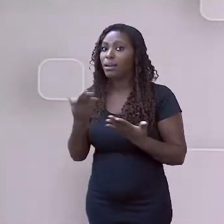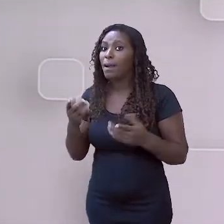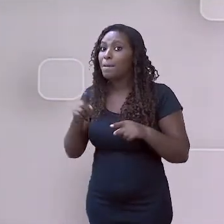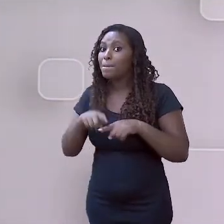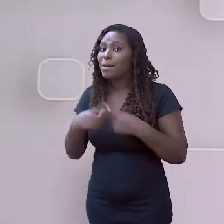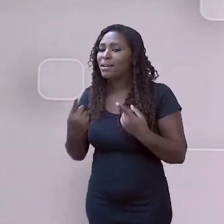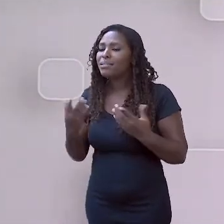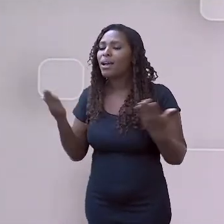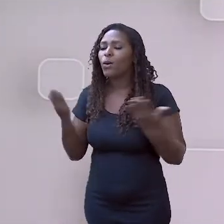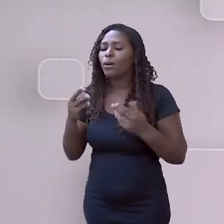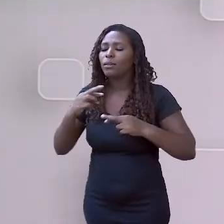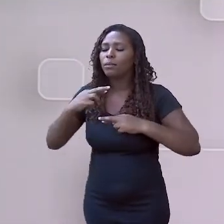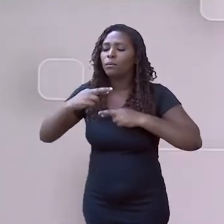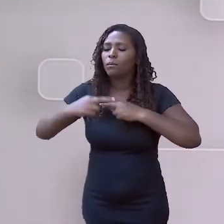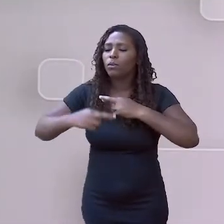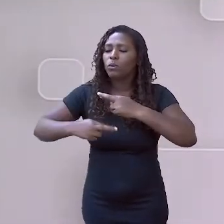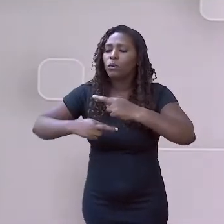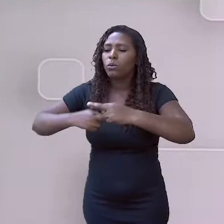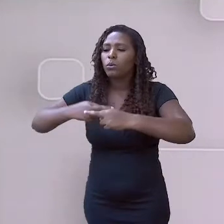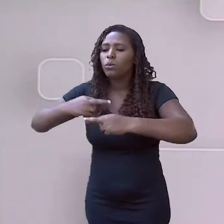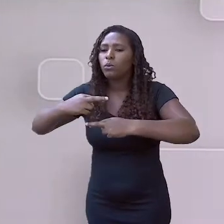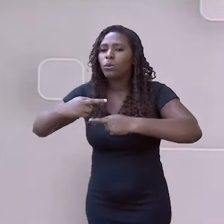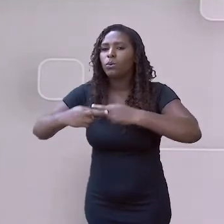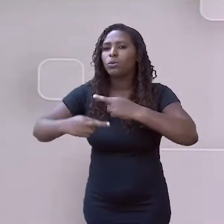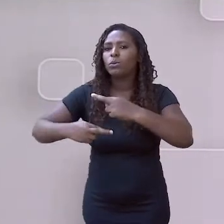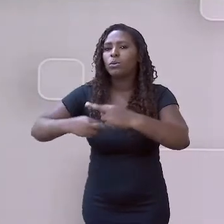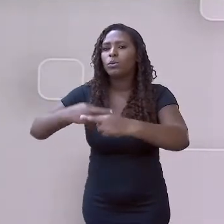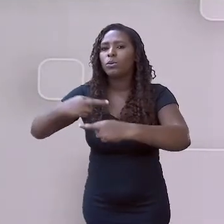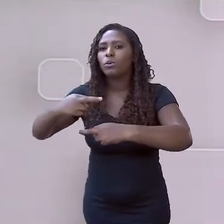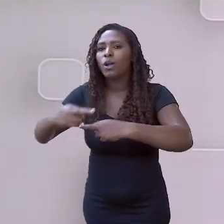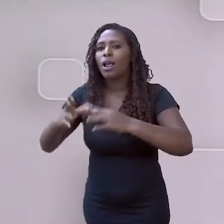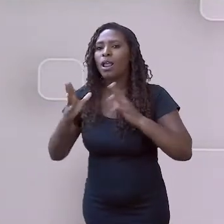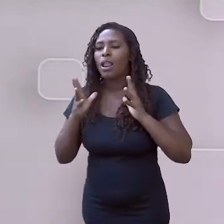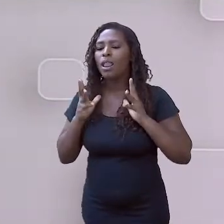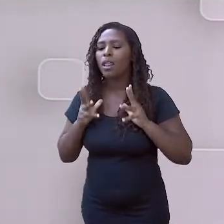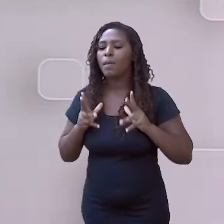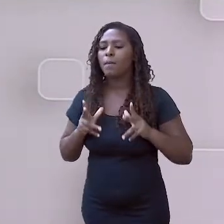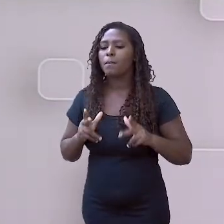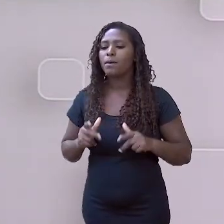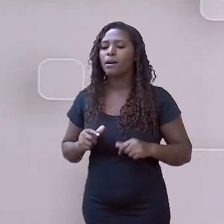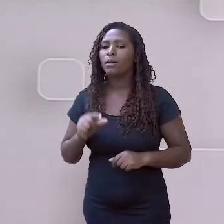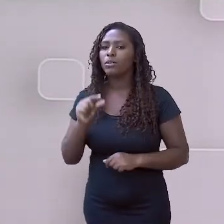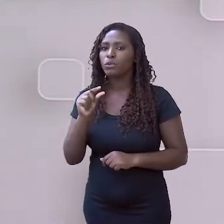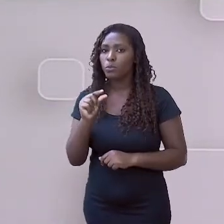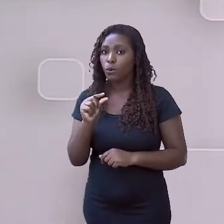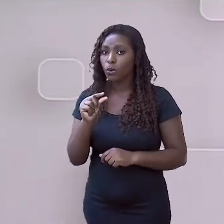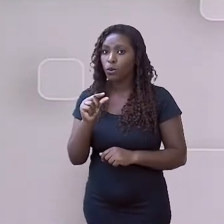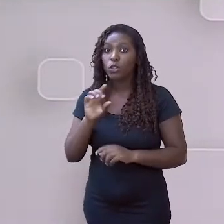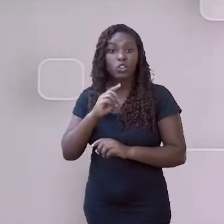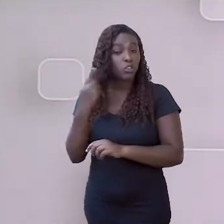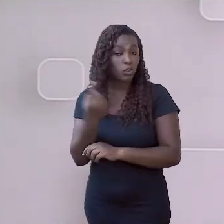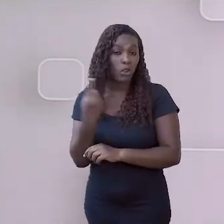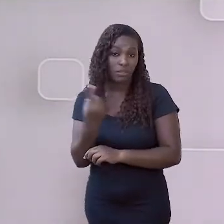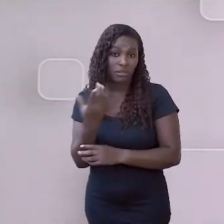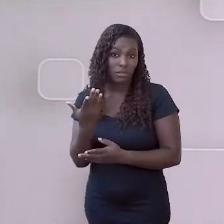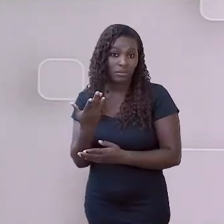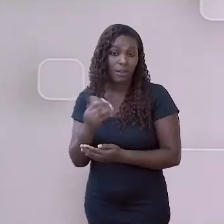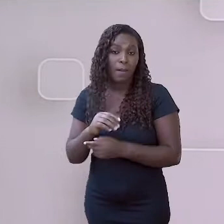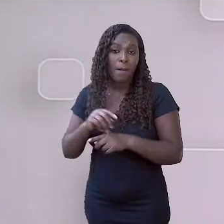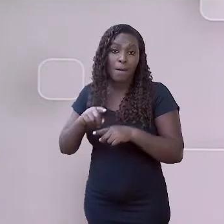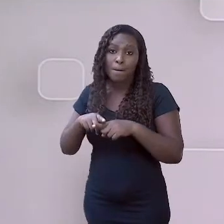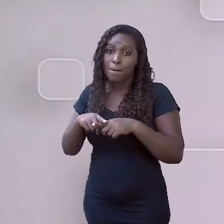muitas das vezes, ele não o faz com a responsabilidade que isso exige.